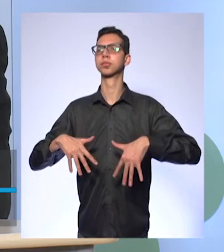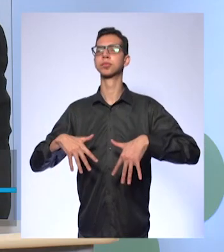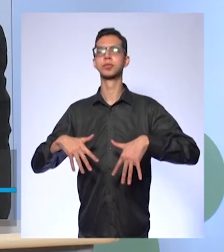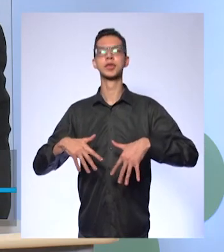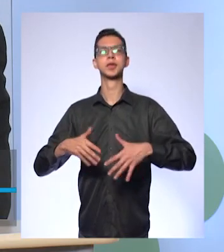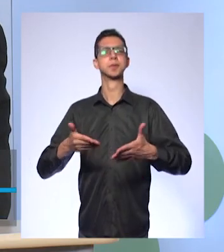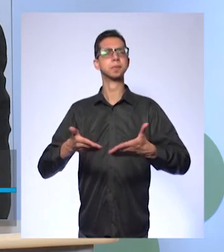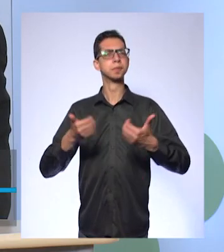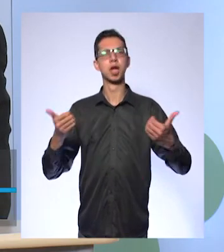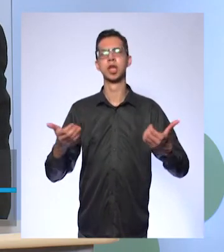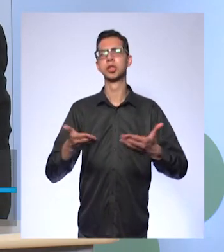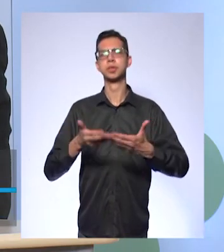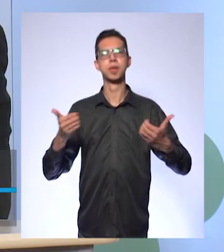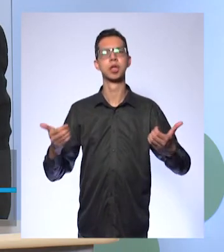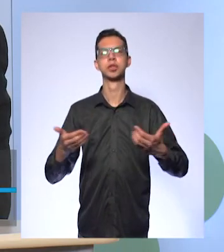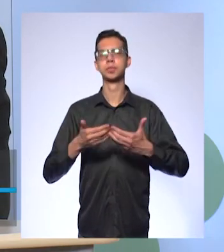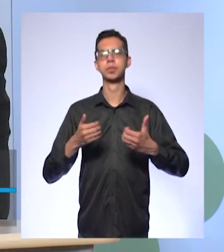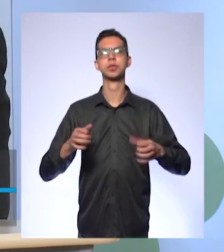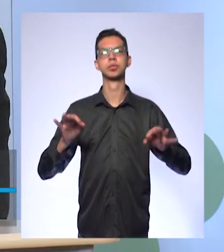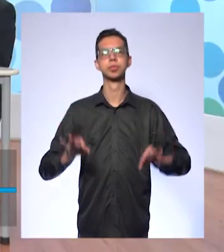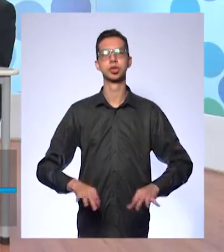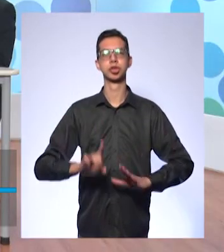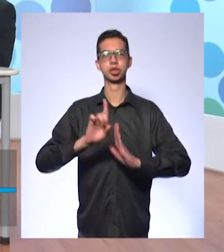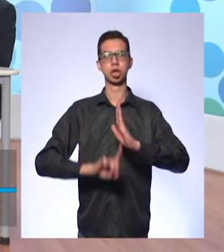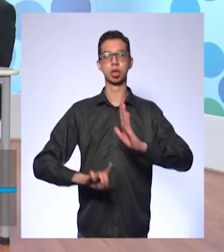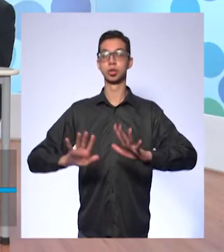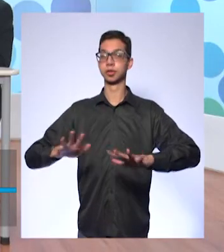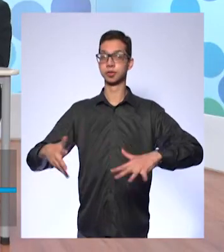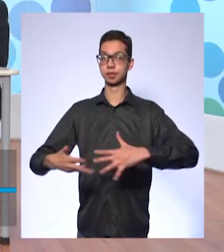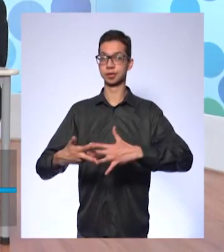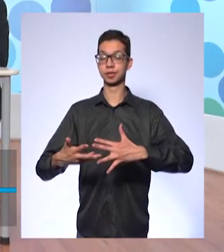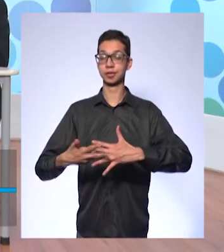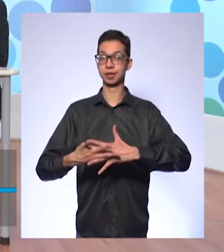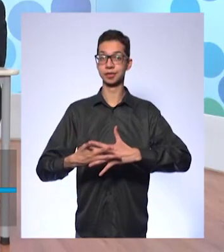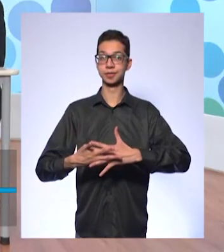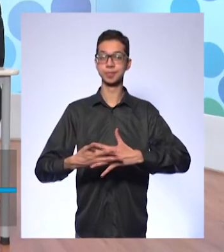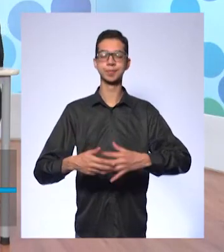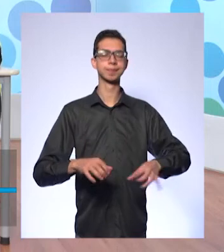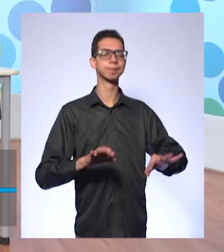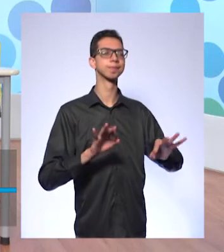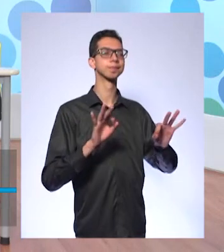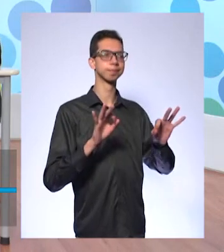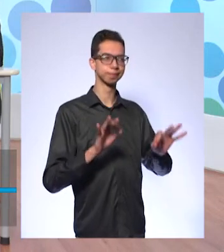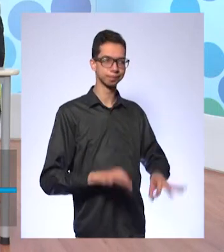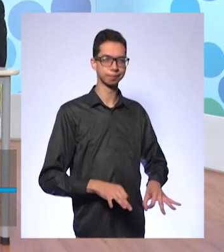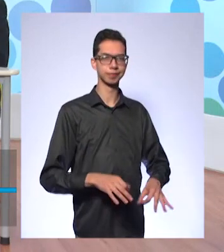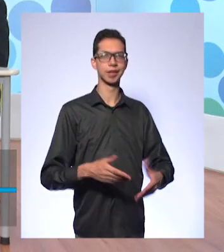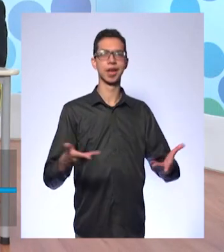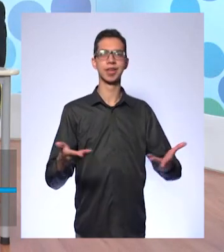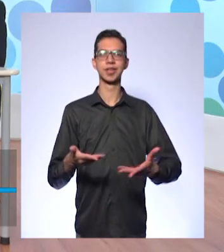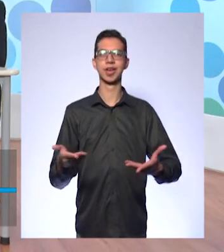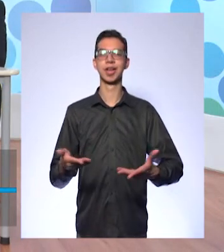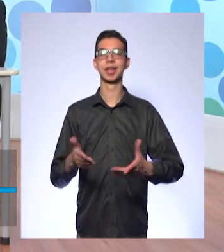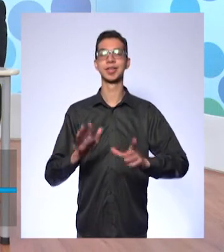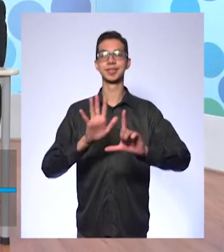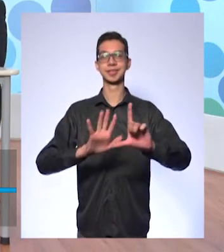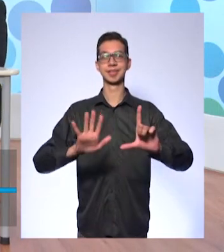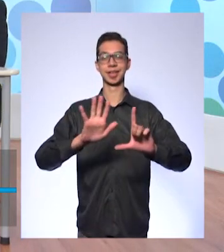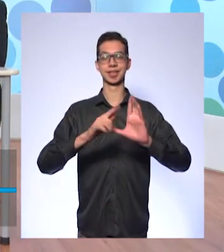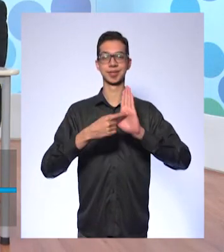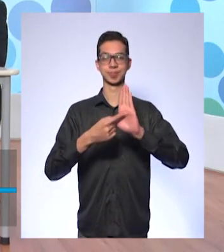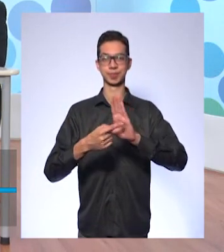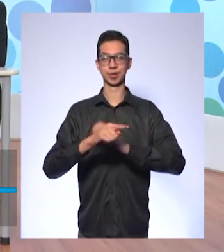exigir a sua Exato. cidadania. Exatamente. Então, eu vou colocar para vocês na tela, para começar aí a